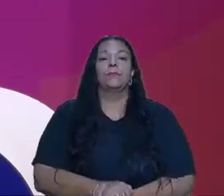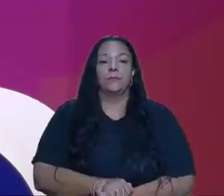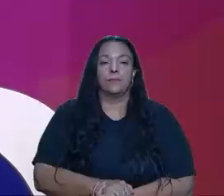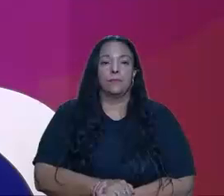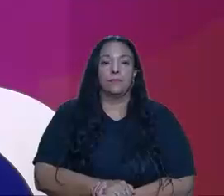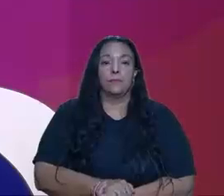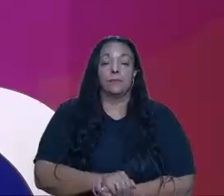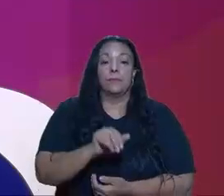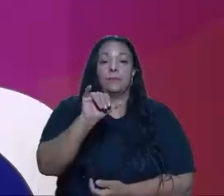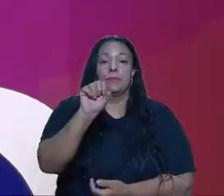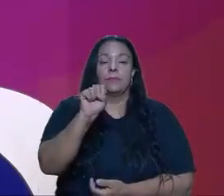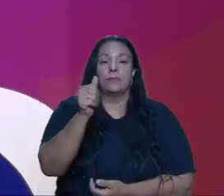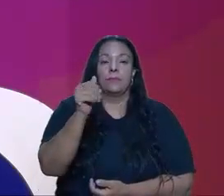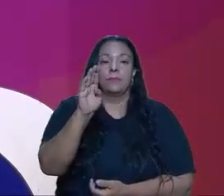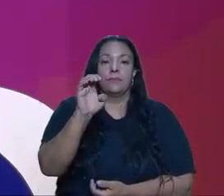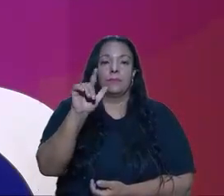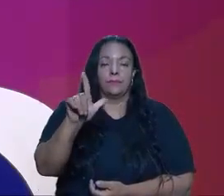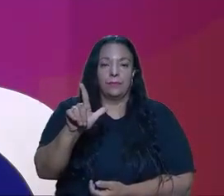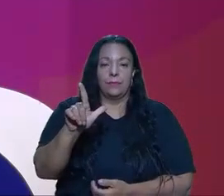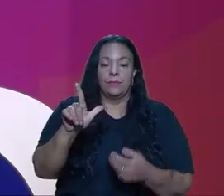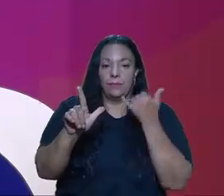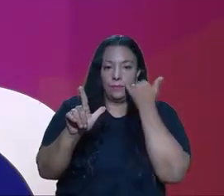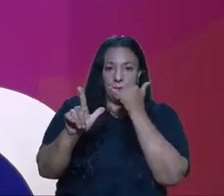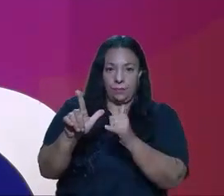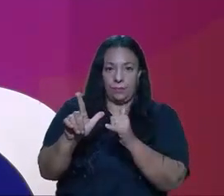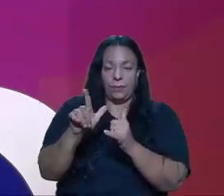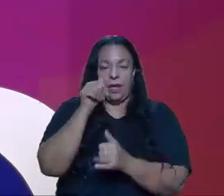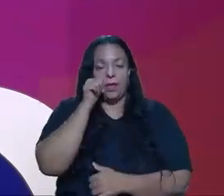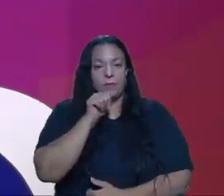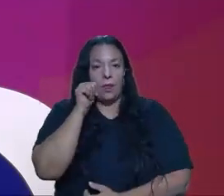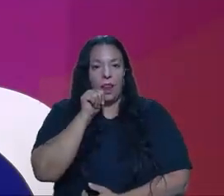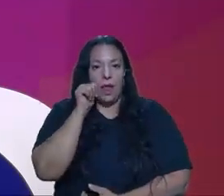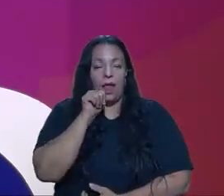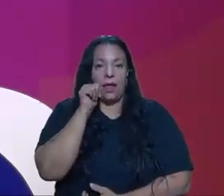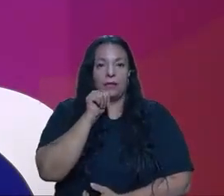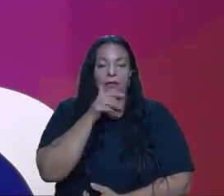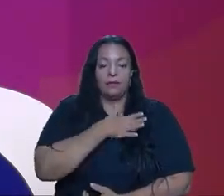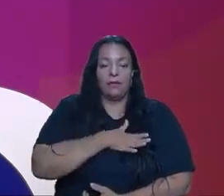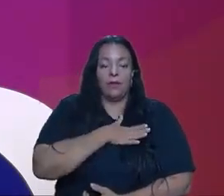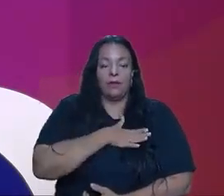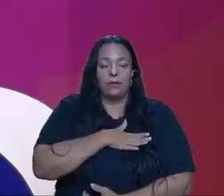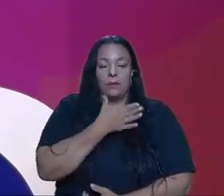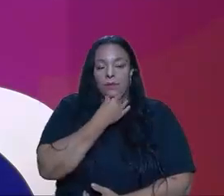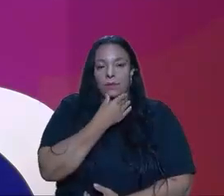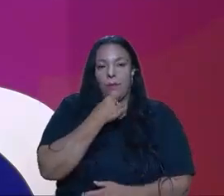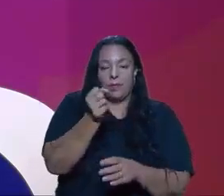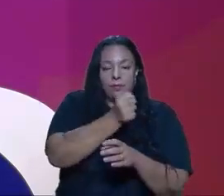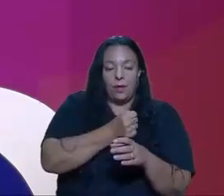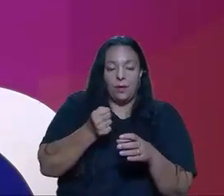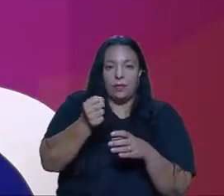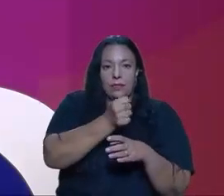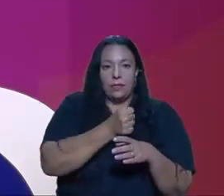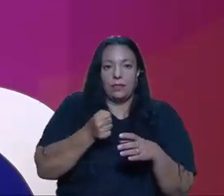diz Isabel Allende, as mulheres têm fascínio pelos homens que cozinham.